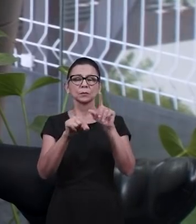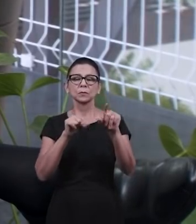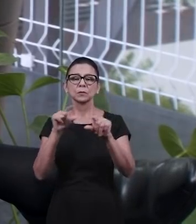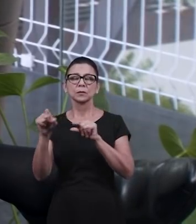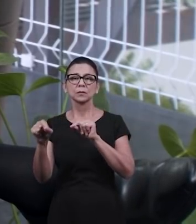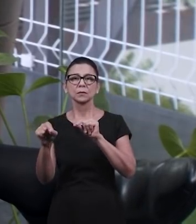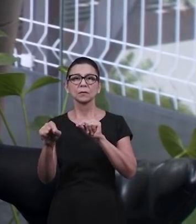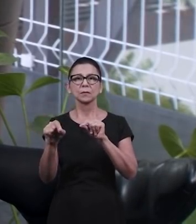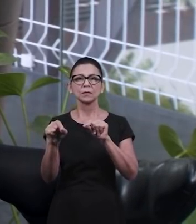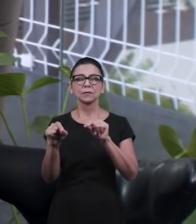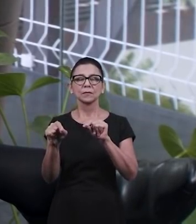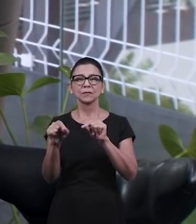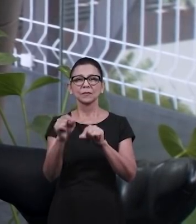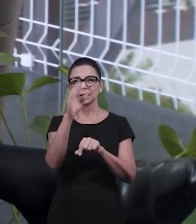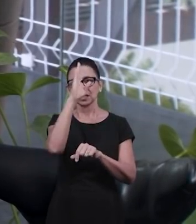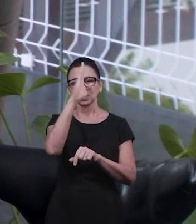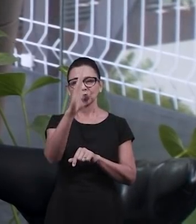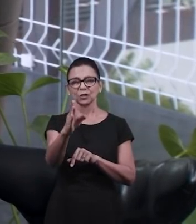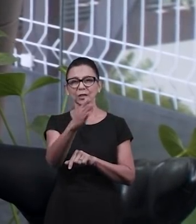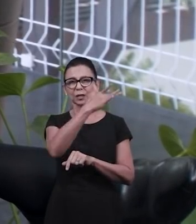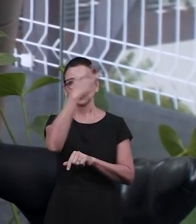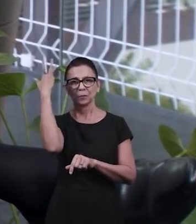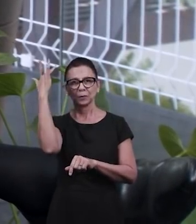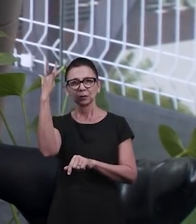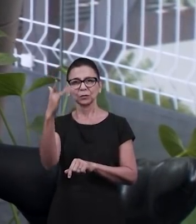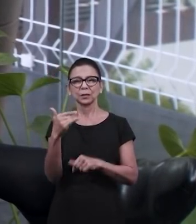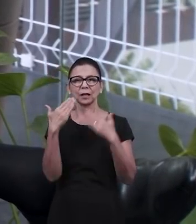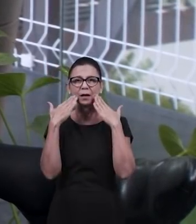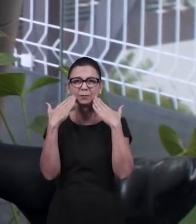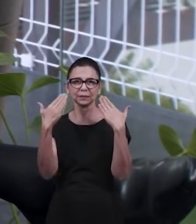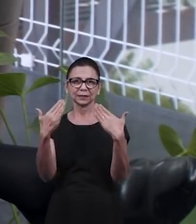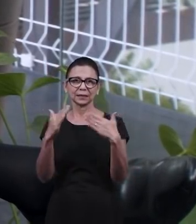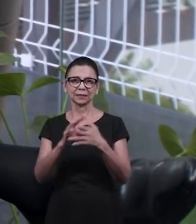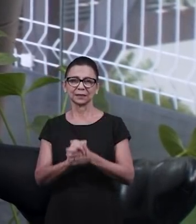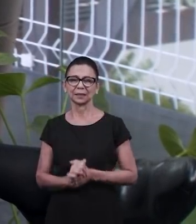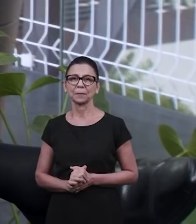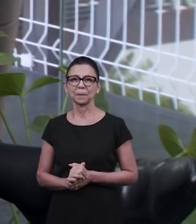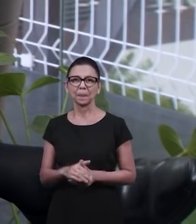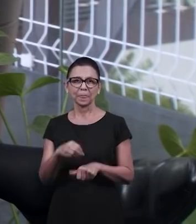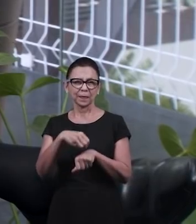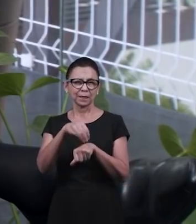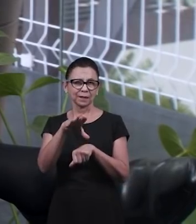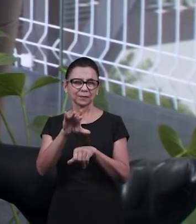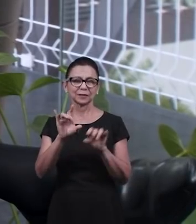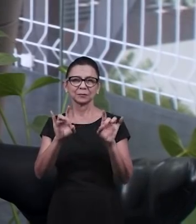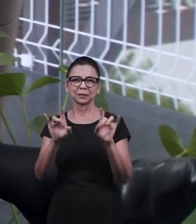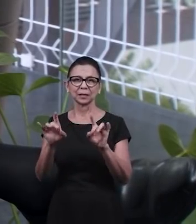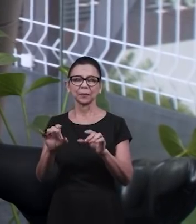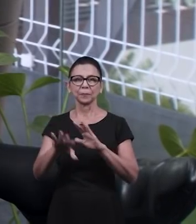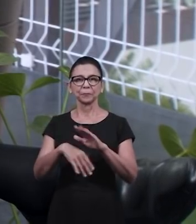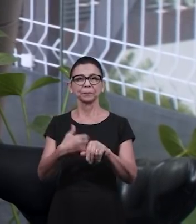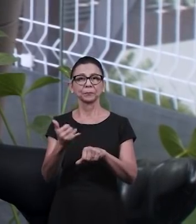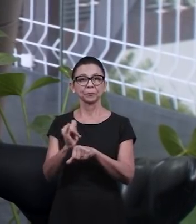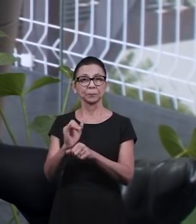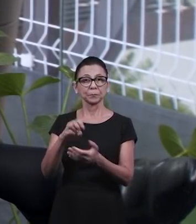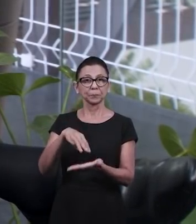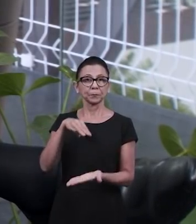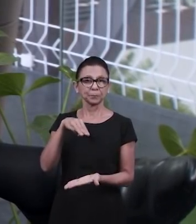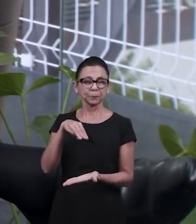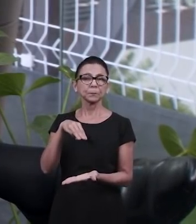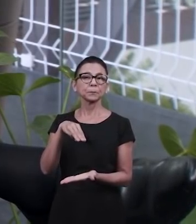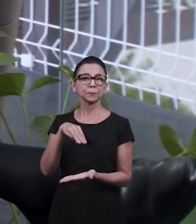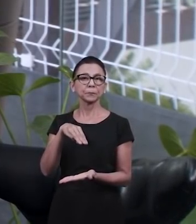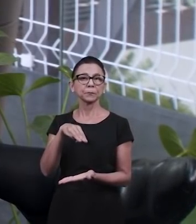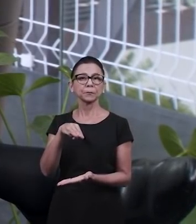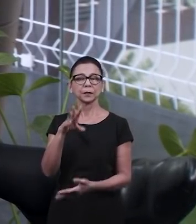Será muito bom saber a sua opinião. E eu quero te dar uma dica toda especial. No canal da Igreja Cristã Maranata no YouTube,